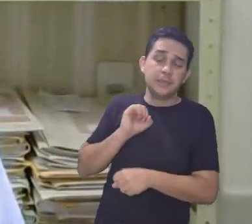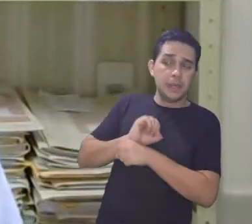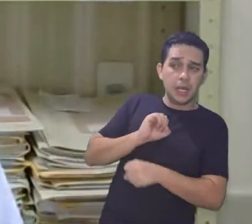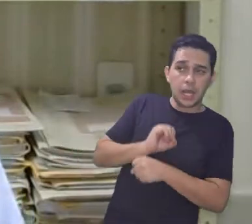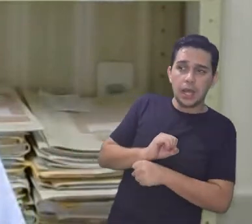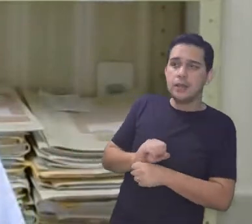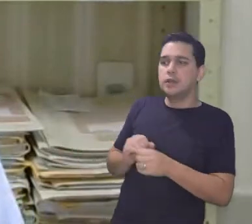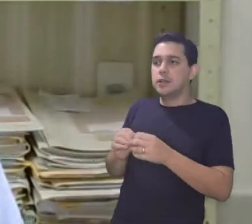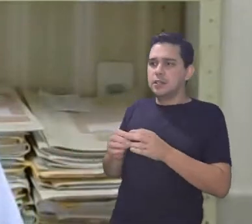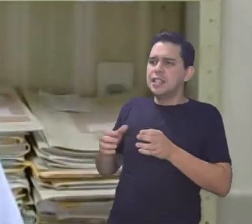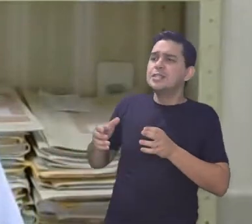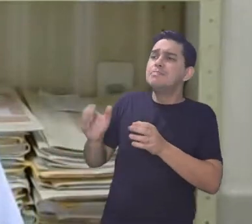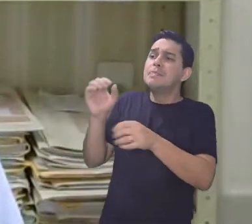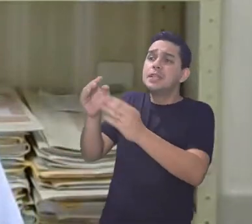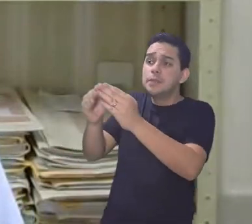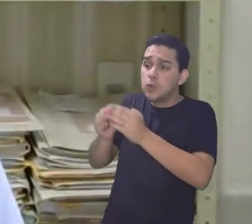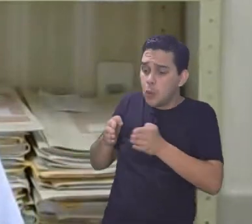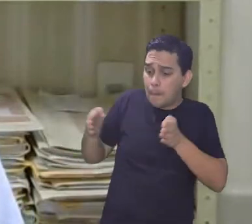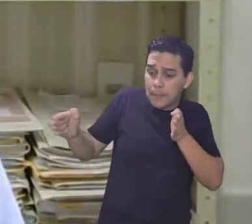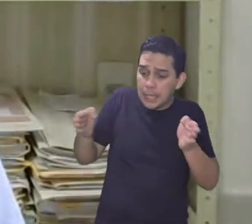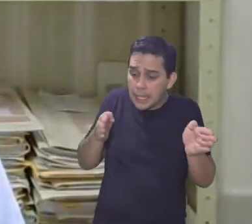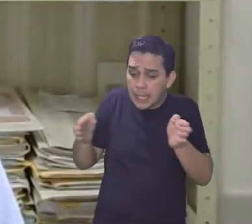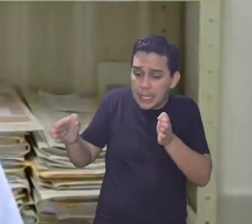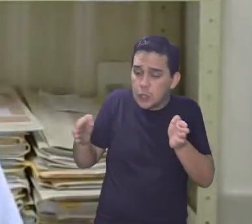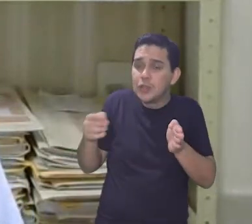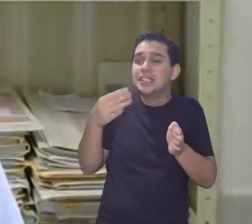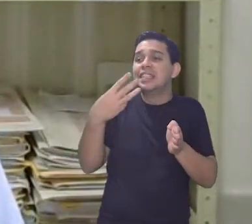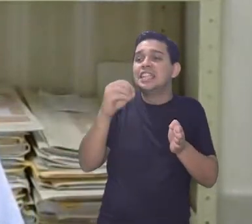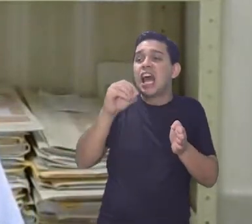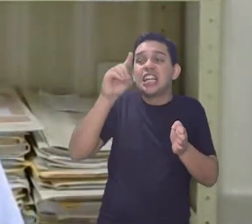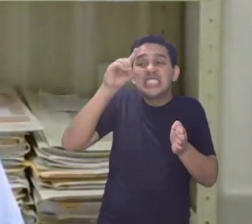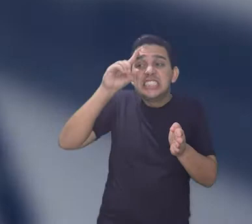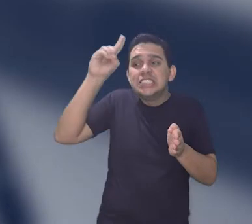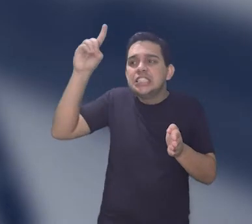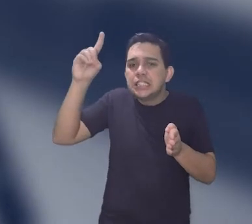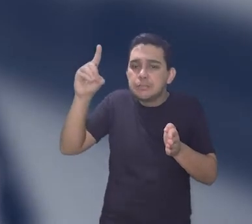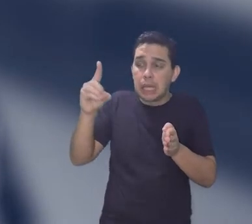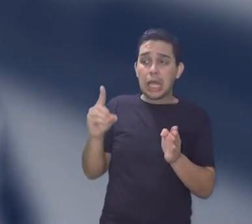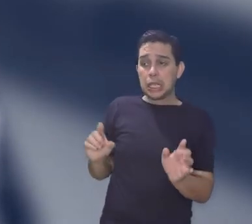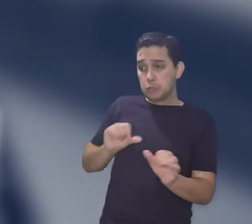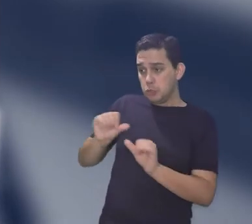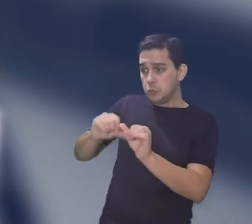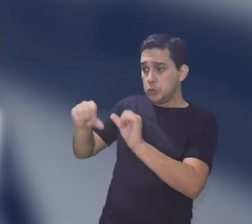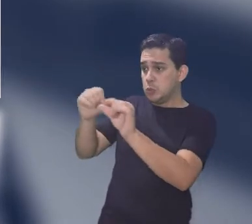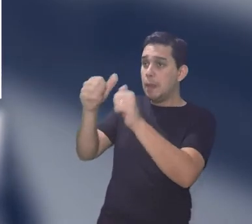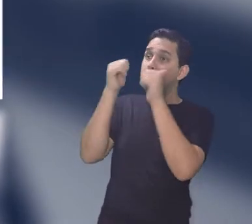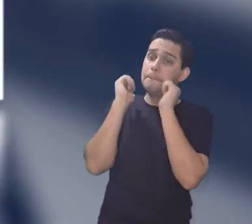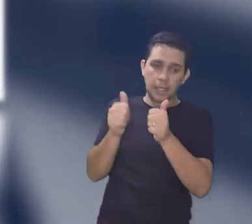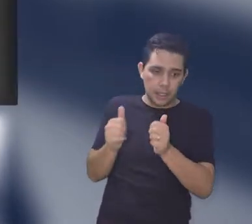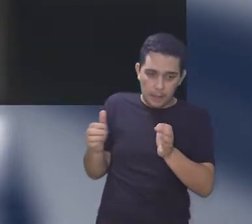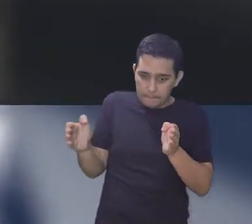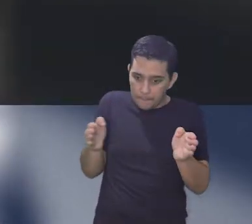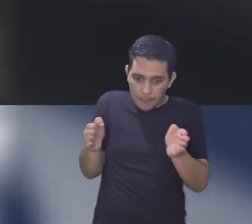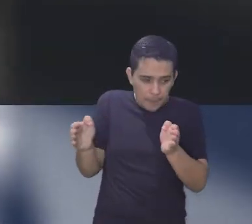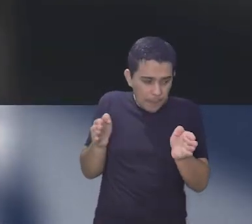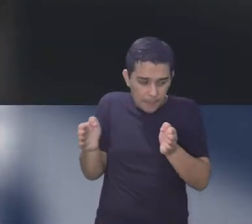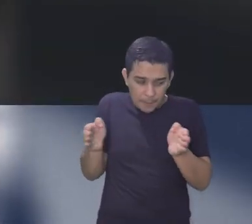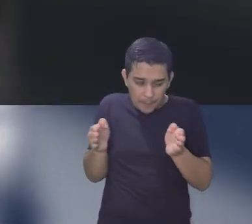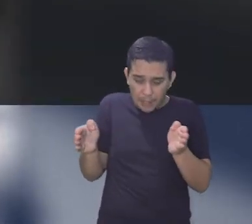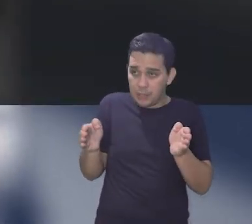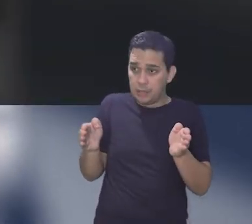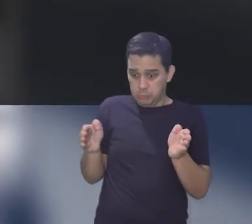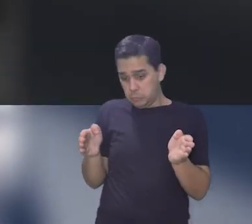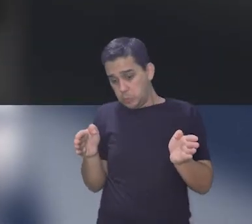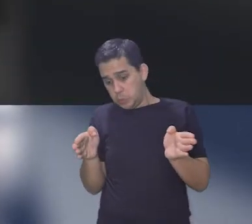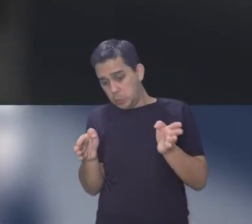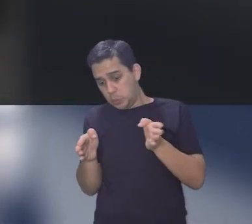bem, foi concedido 30 dias de prazo para que tudo seja resolvido, né, para que a Fundação ela implemente todas